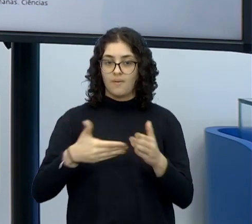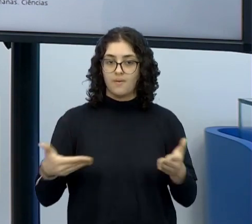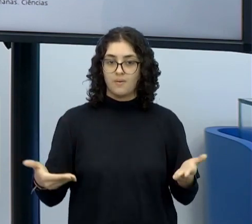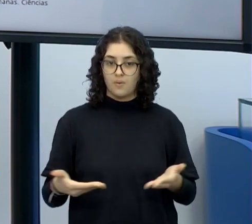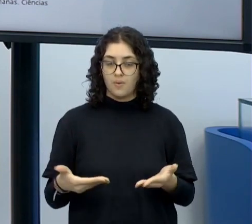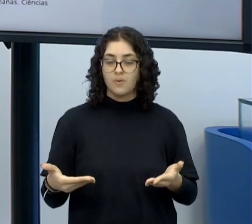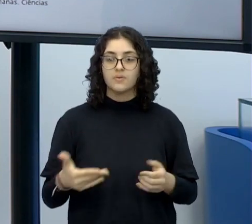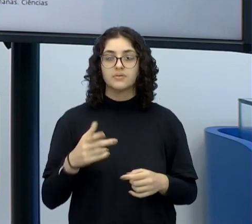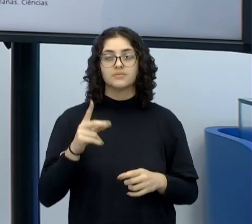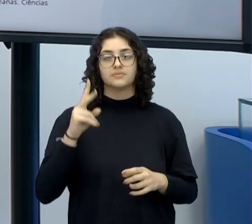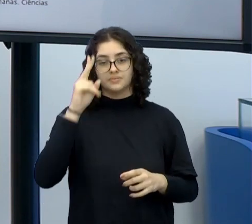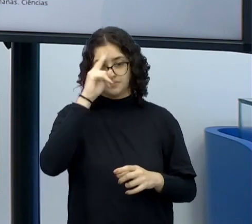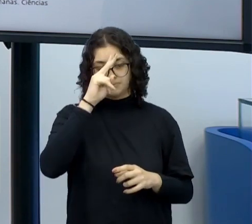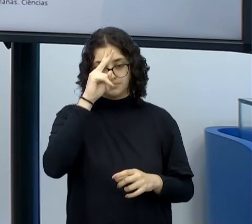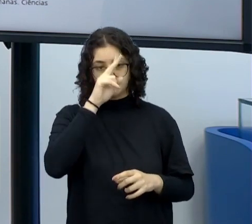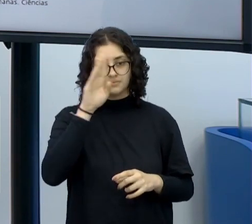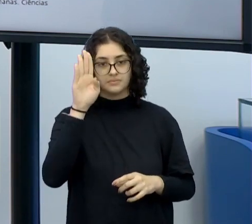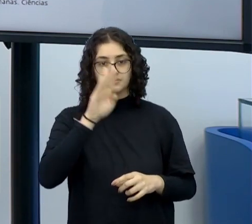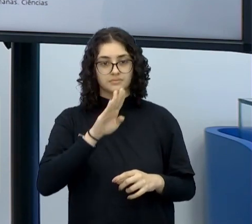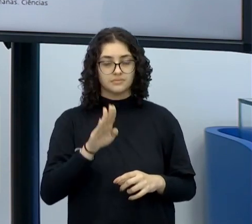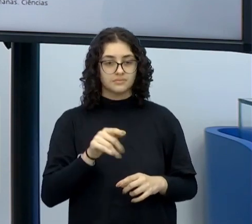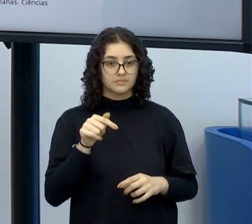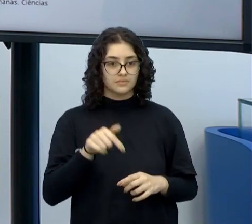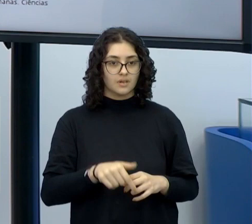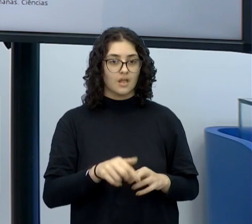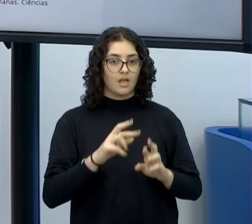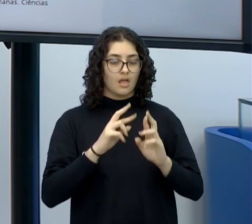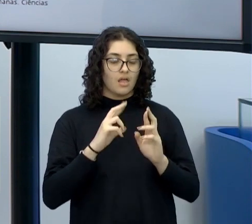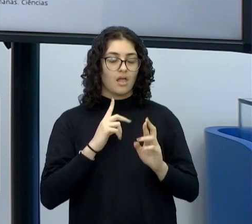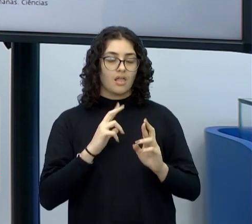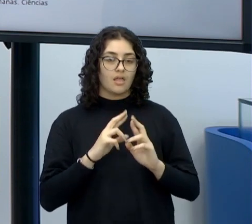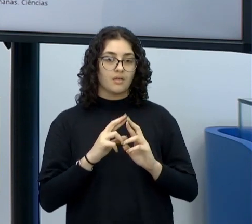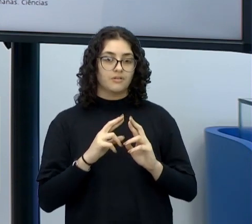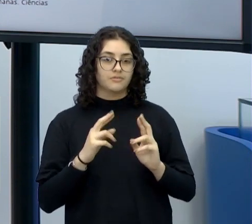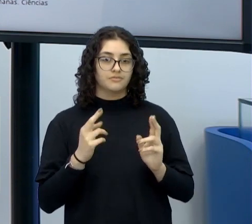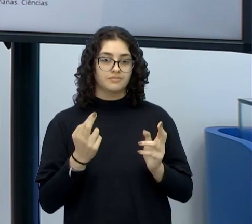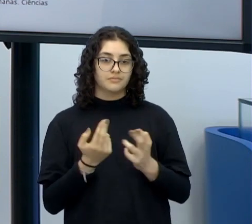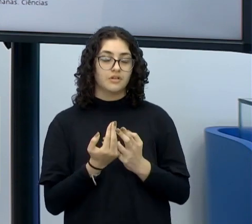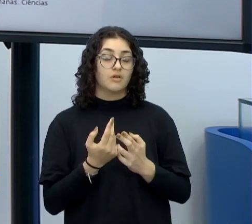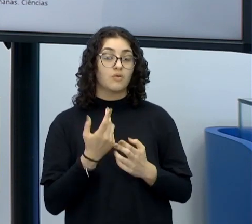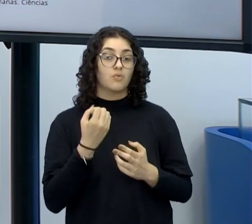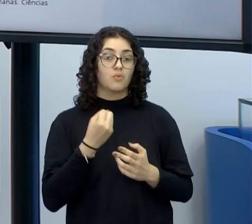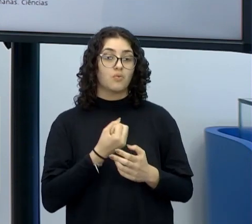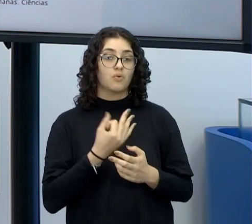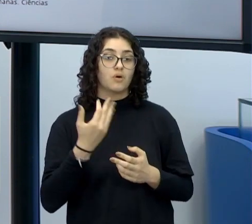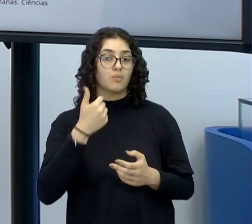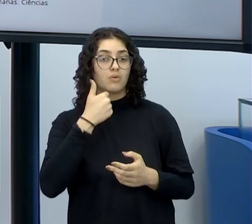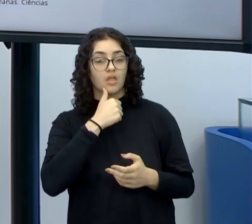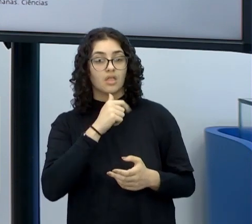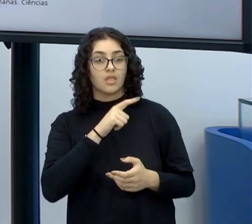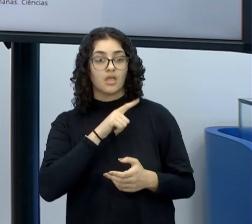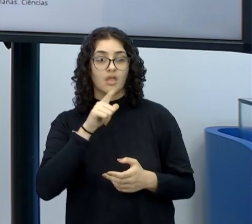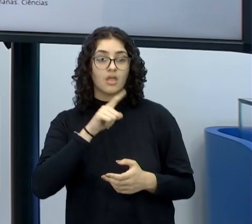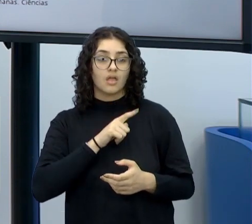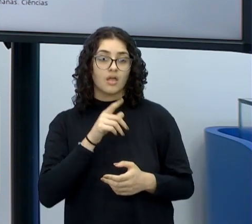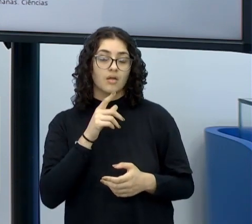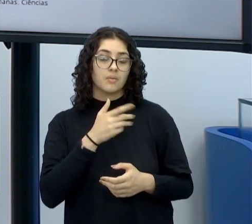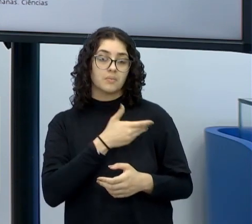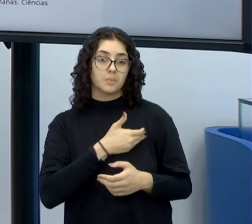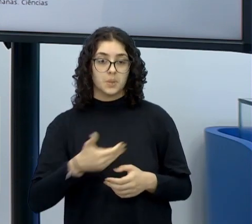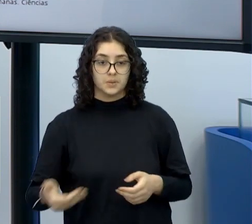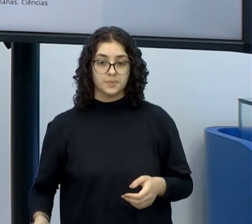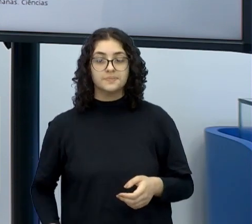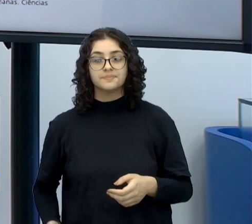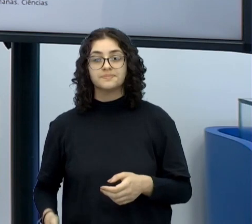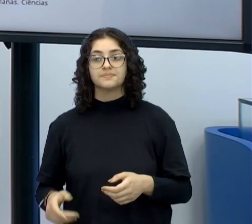história nosso Brasil, nossa República, quantas mulheres nós tivemos aí como presidente? Nós tivemos aí